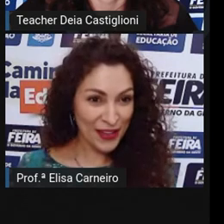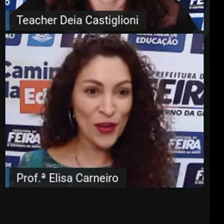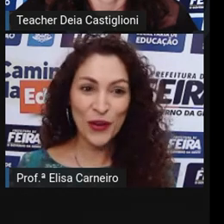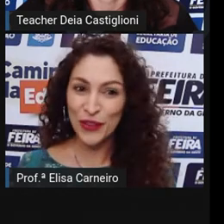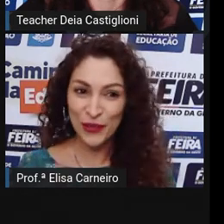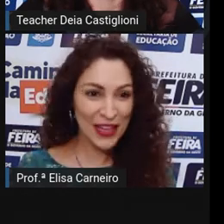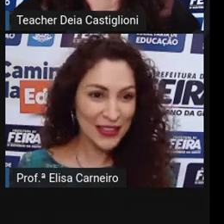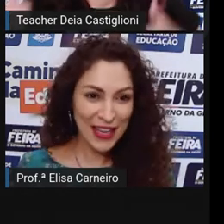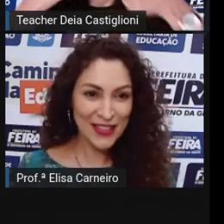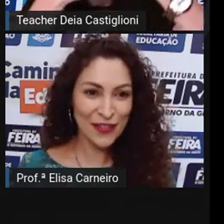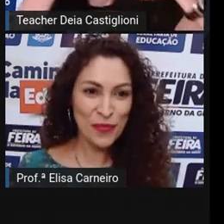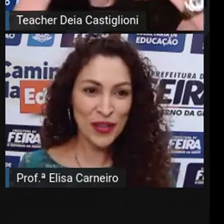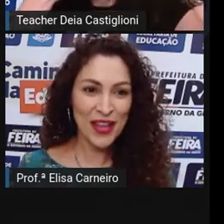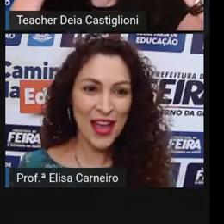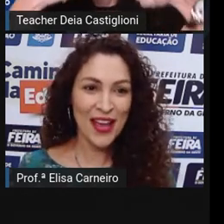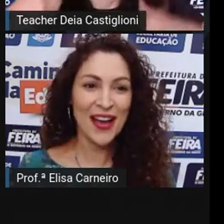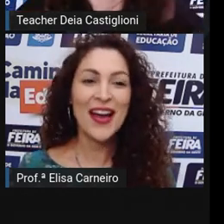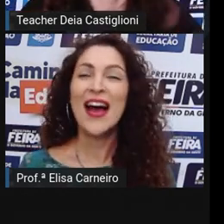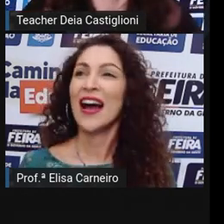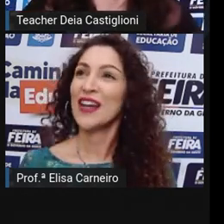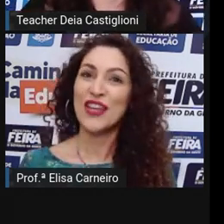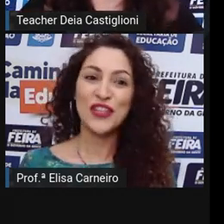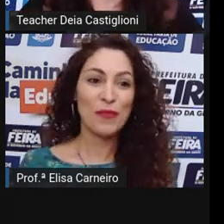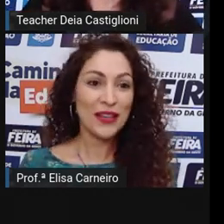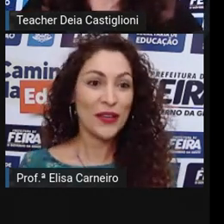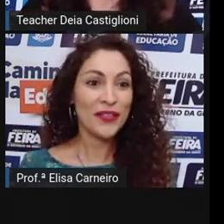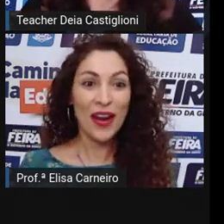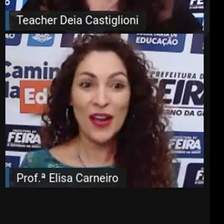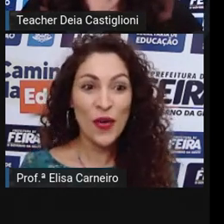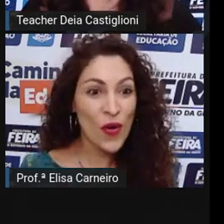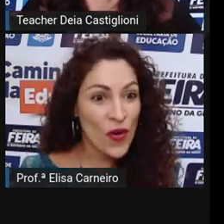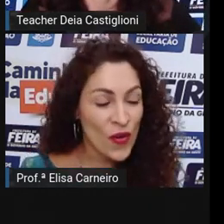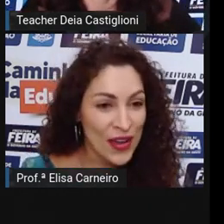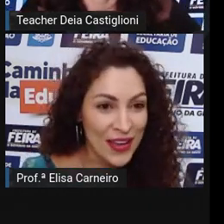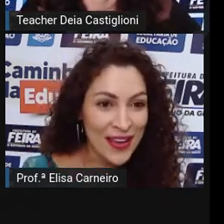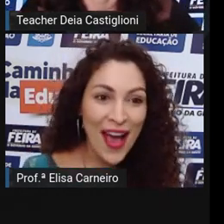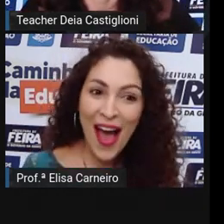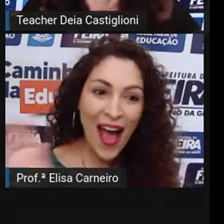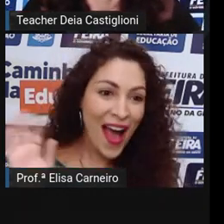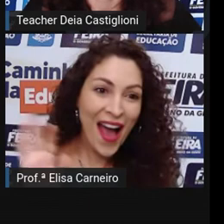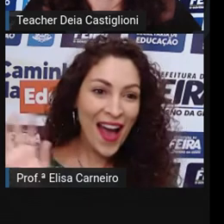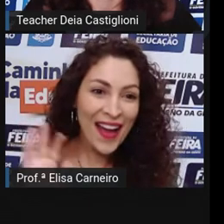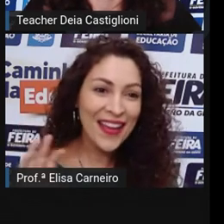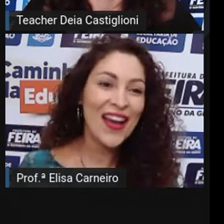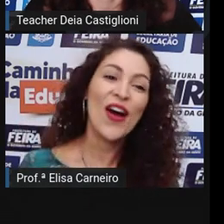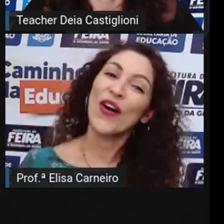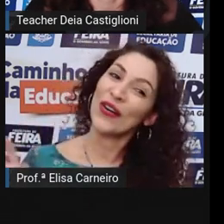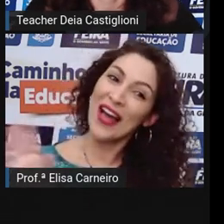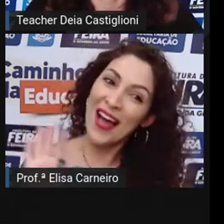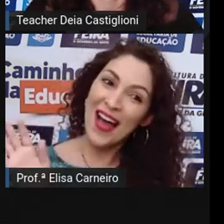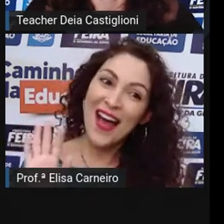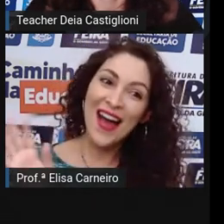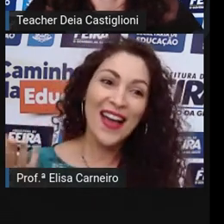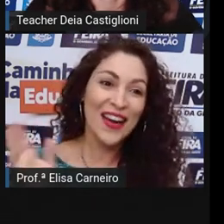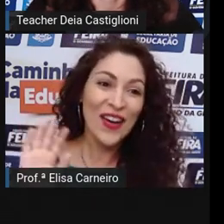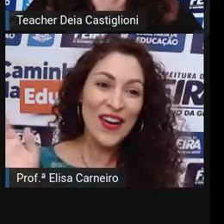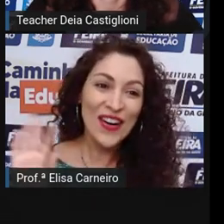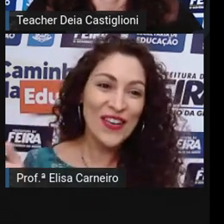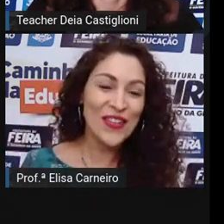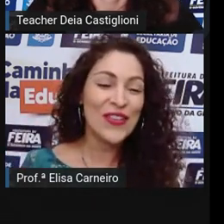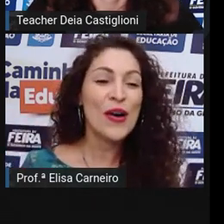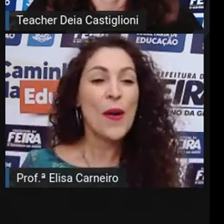também adorou, tenho certeza, viu, Prodeia? A gente aprendeu a falar oi. Hi! Olá!